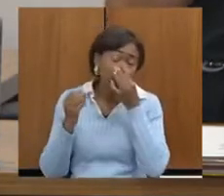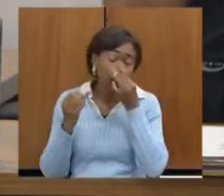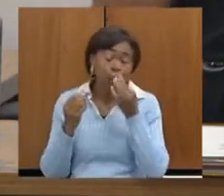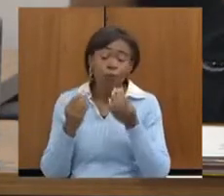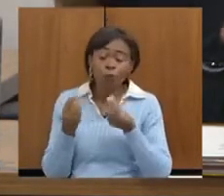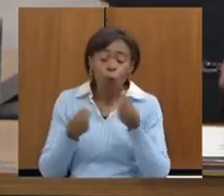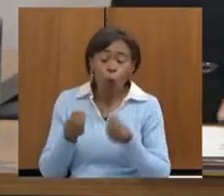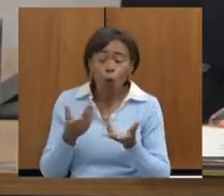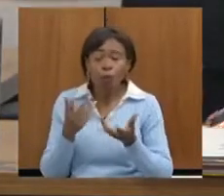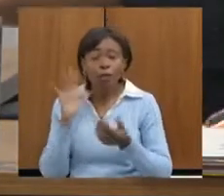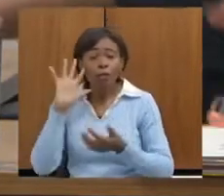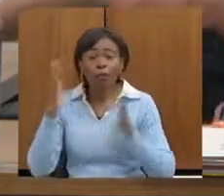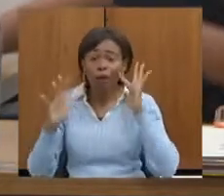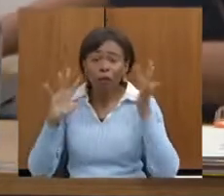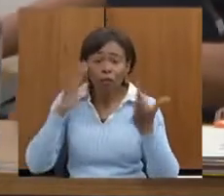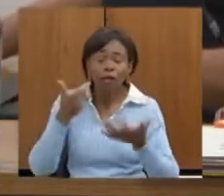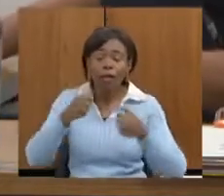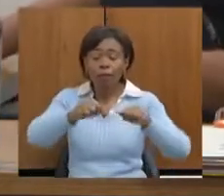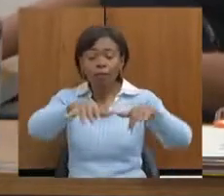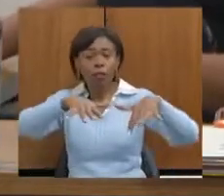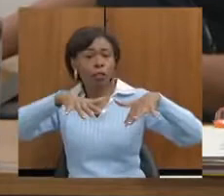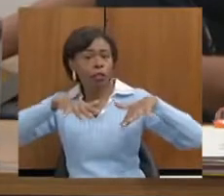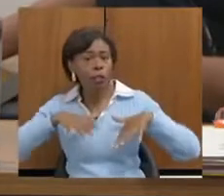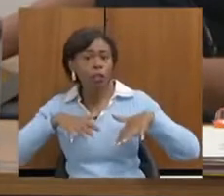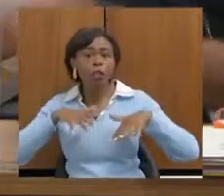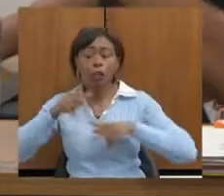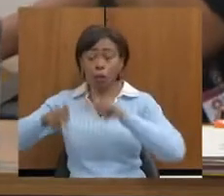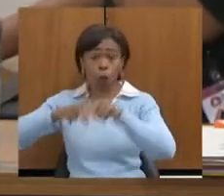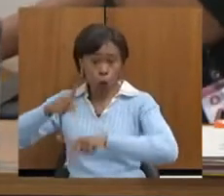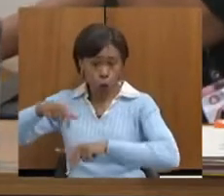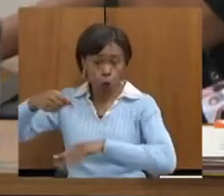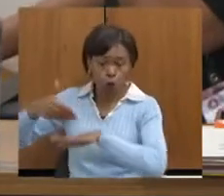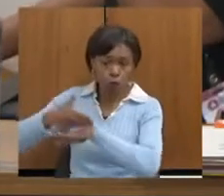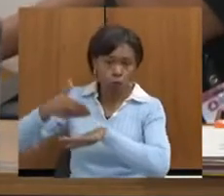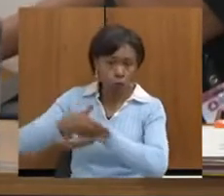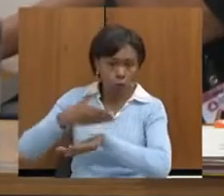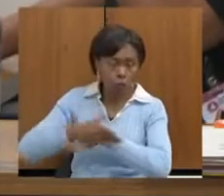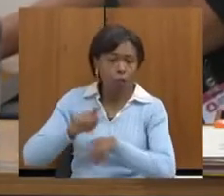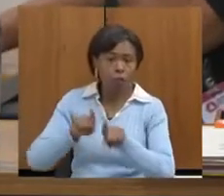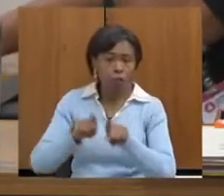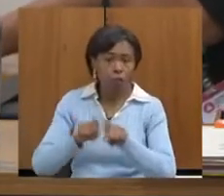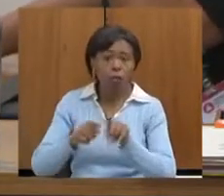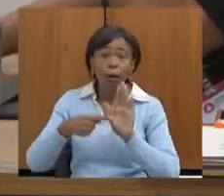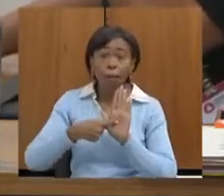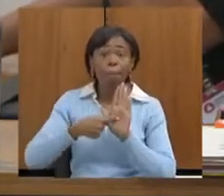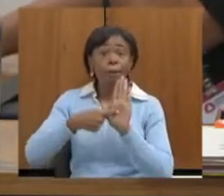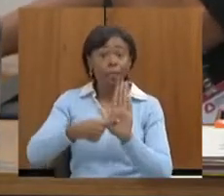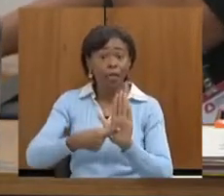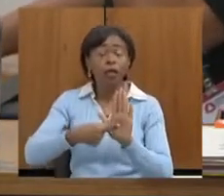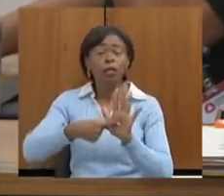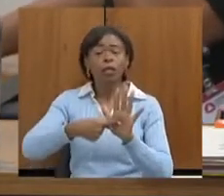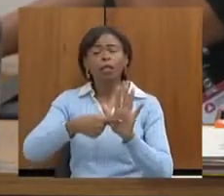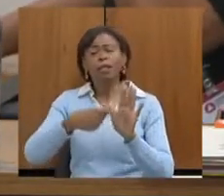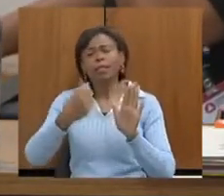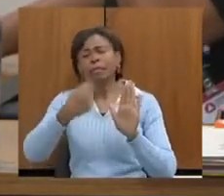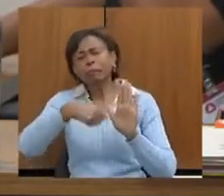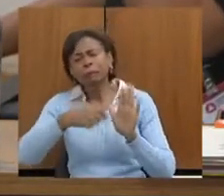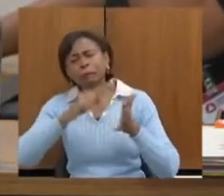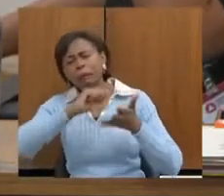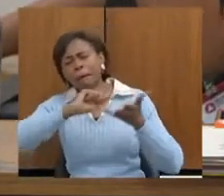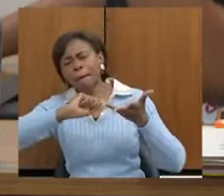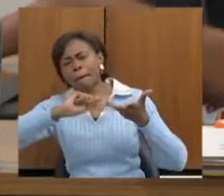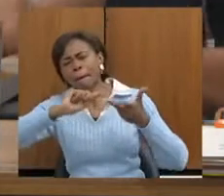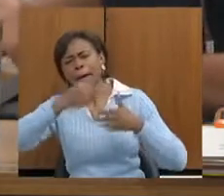com a criação de audiências públicas com essa apresentação de demandas com a continuidade